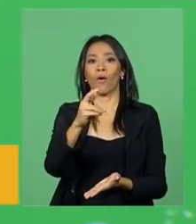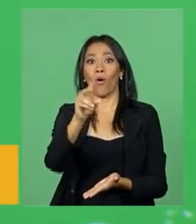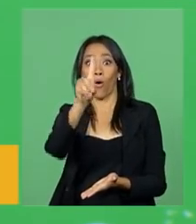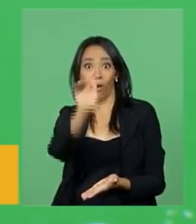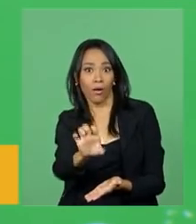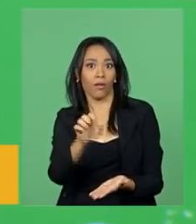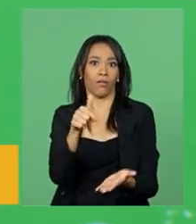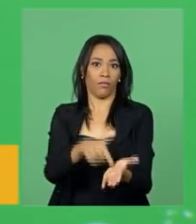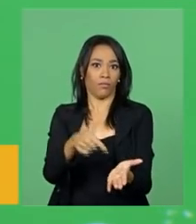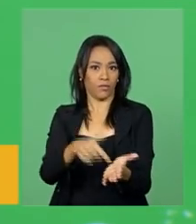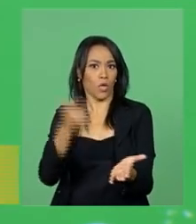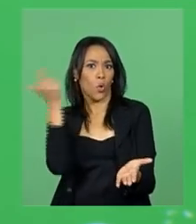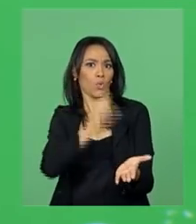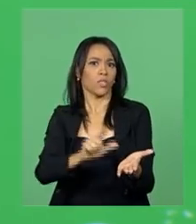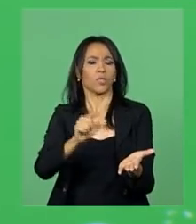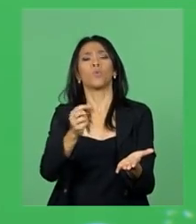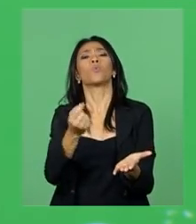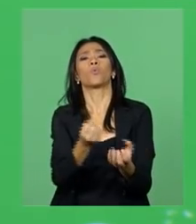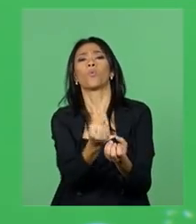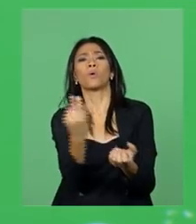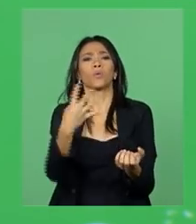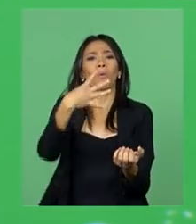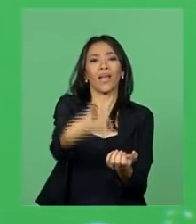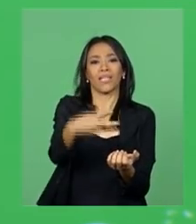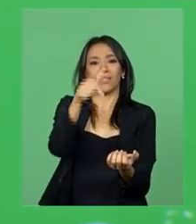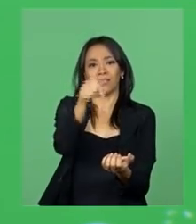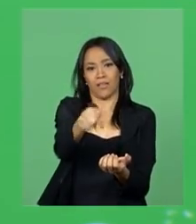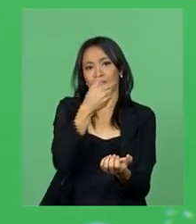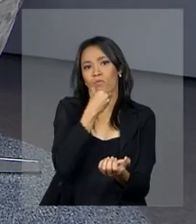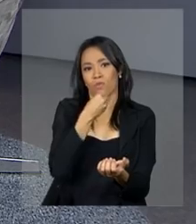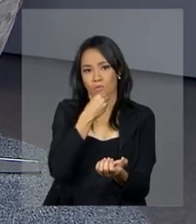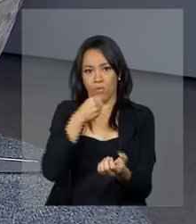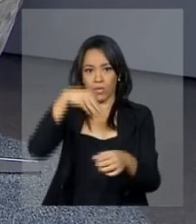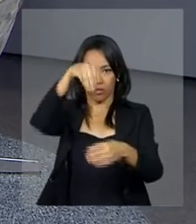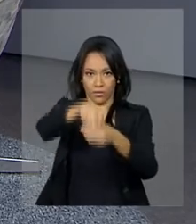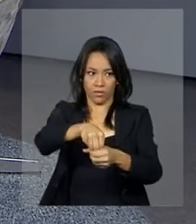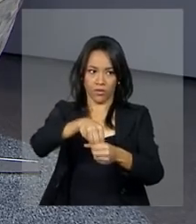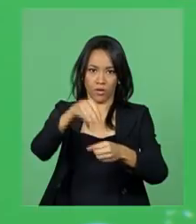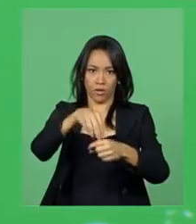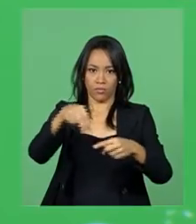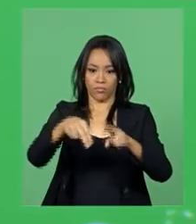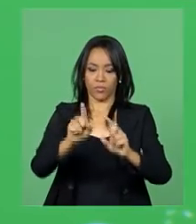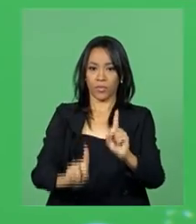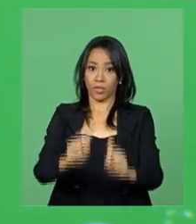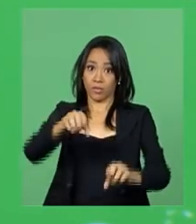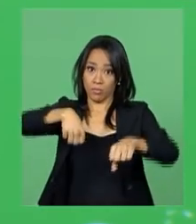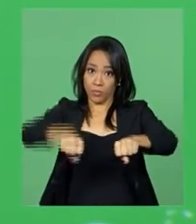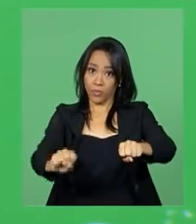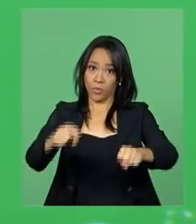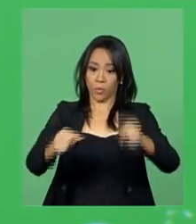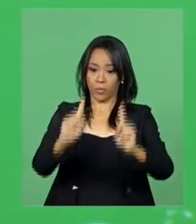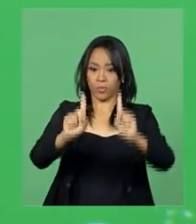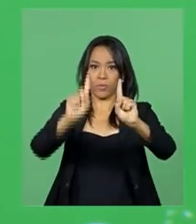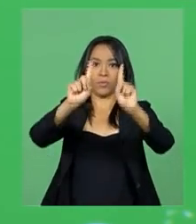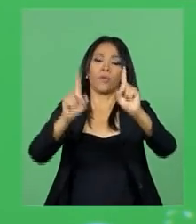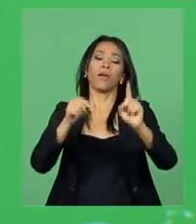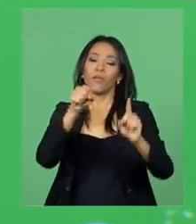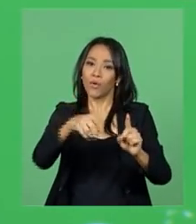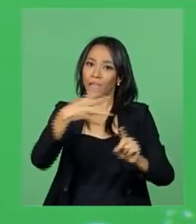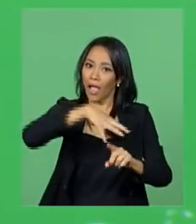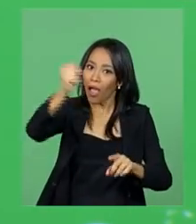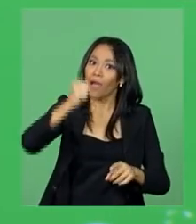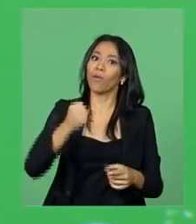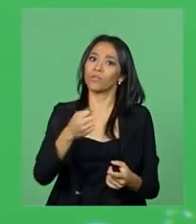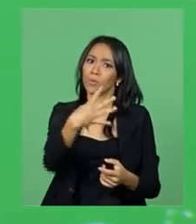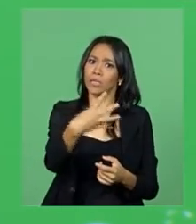cima da moto de 47 homens. Sempre são 47? Não, nem sempre. Ah. Nesse ano, o recorde foi esse aí, né? Uhum.